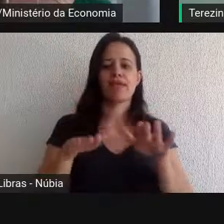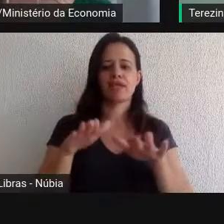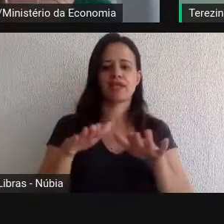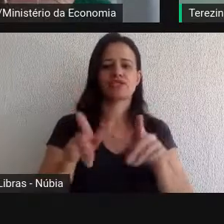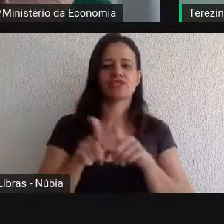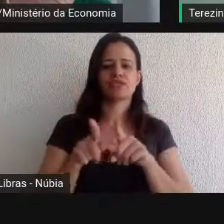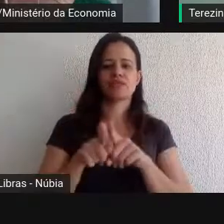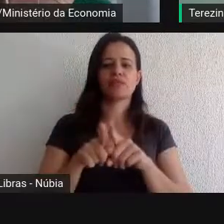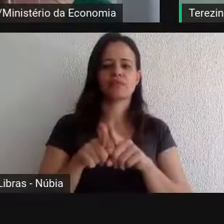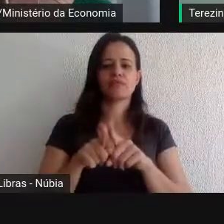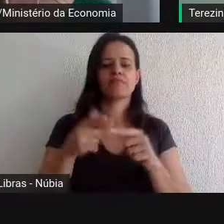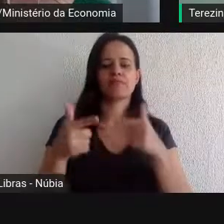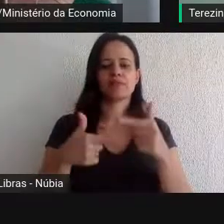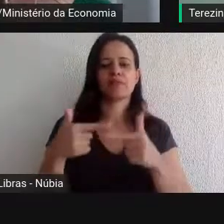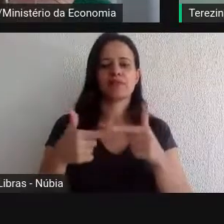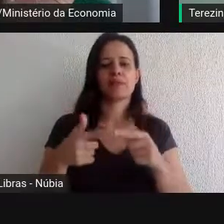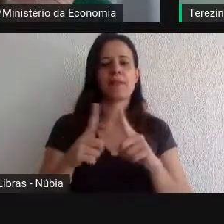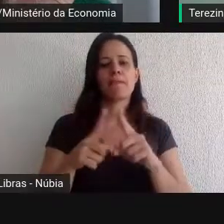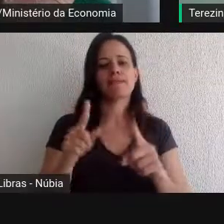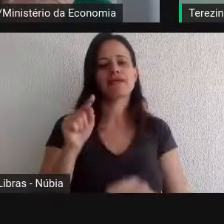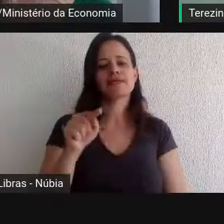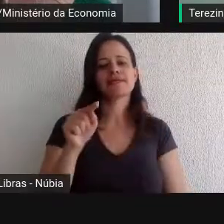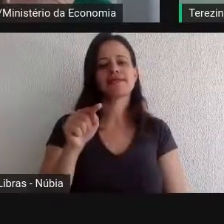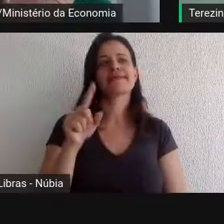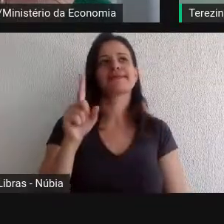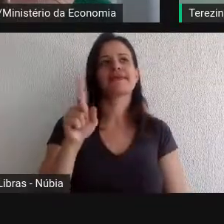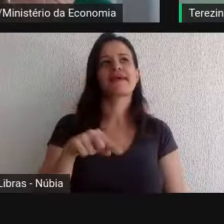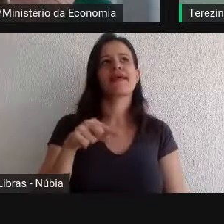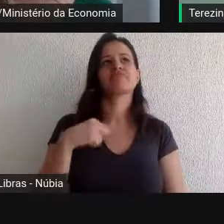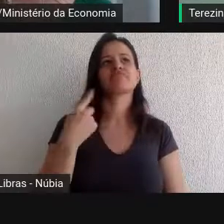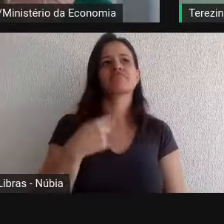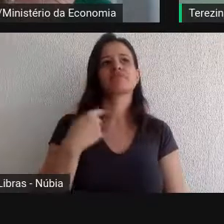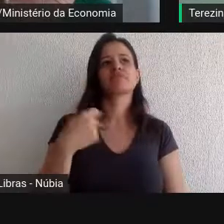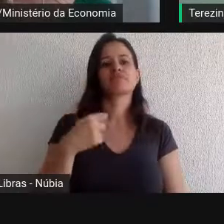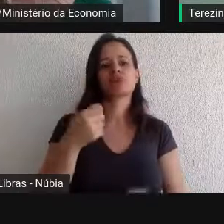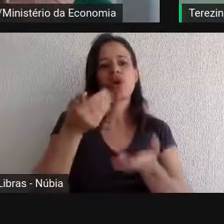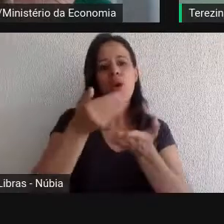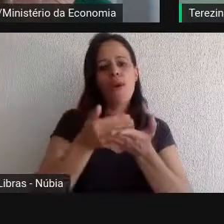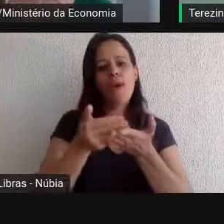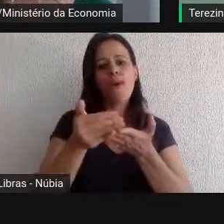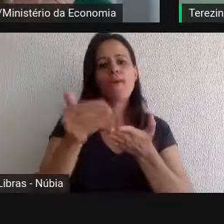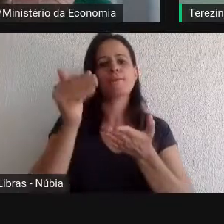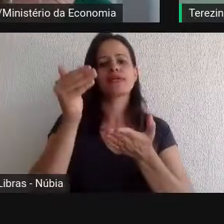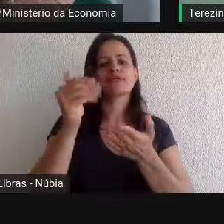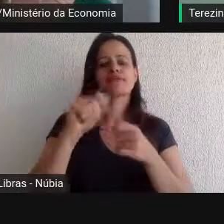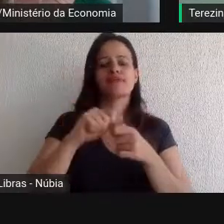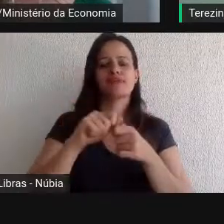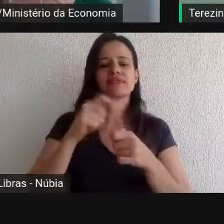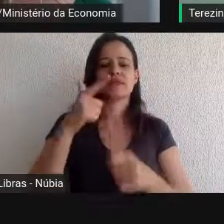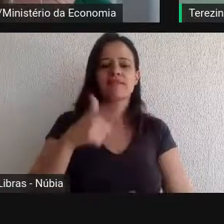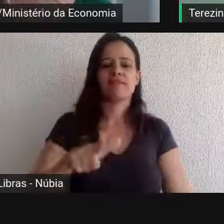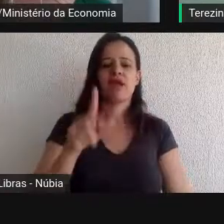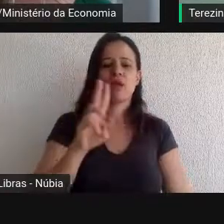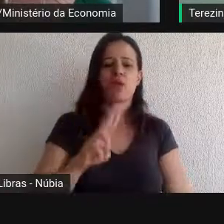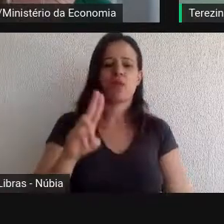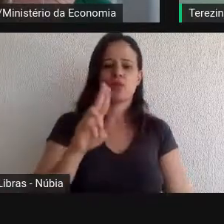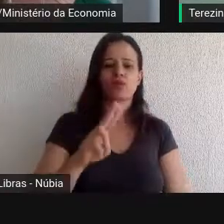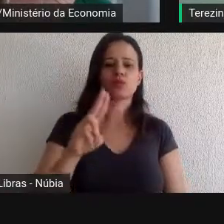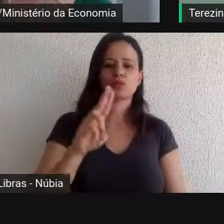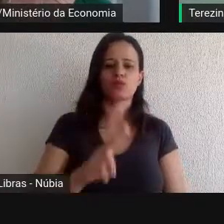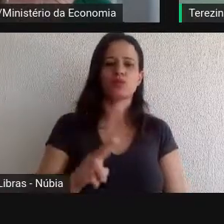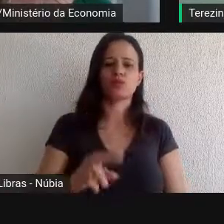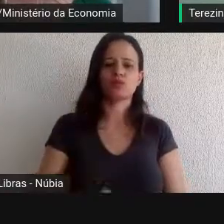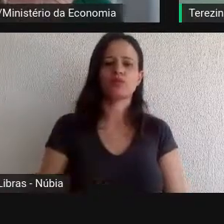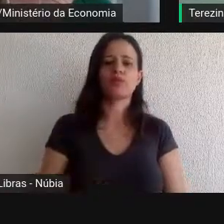vocês trabalharam, mas essa é uma questão que a gente tem que começar a fazer mais uso dentro do mestrado.